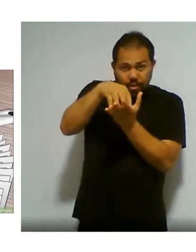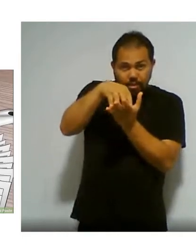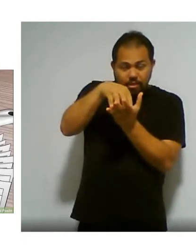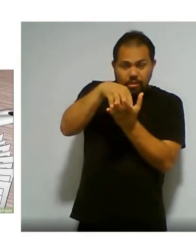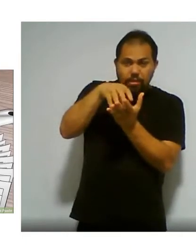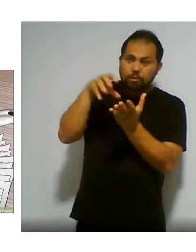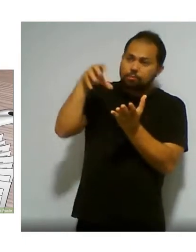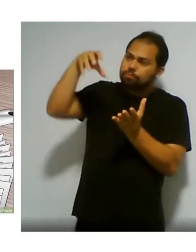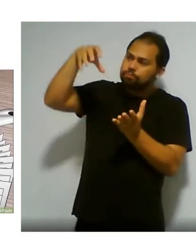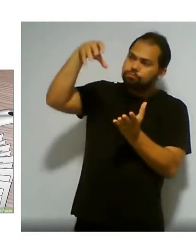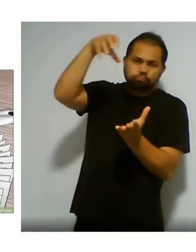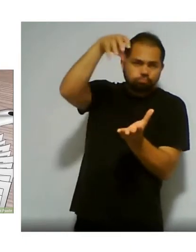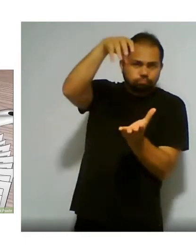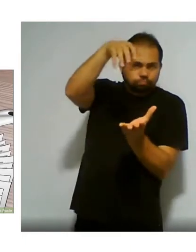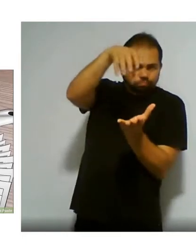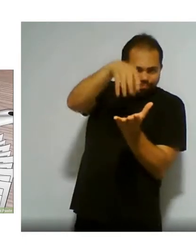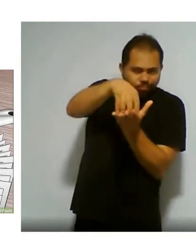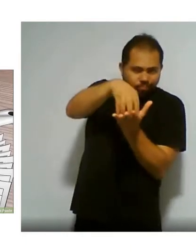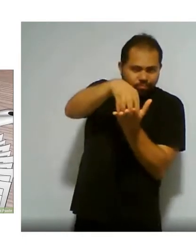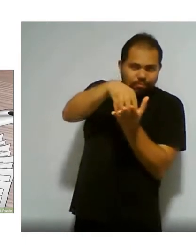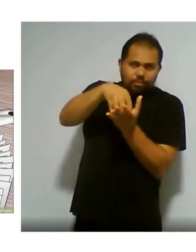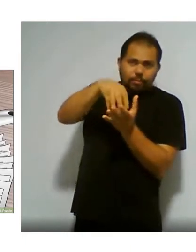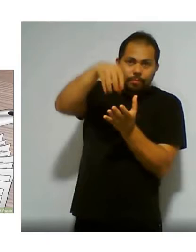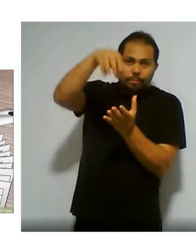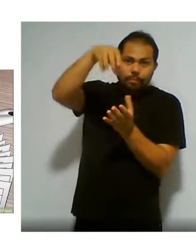superfícies, deixar as duas bem limpinhas, né?